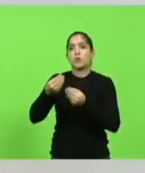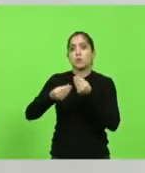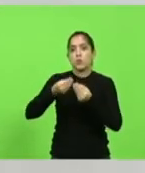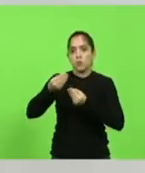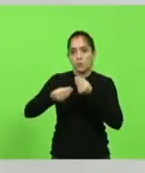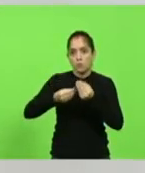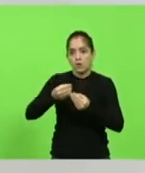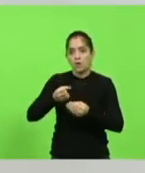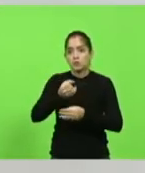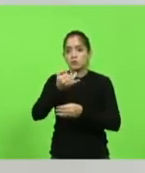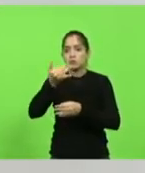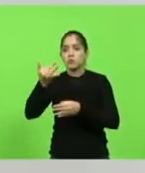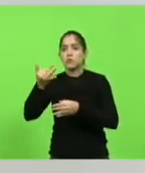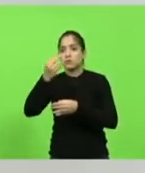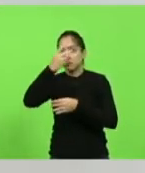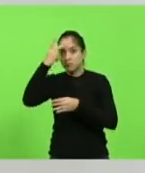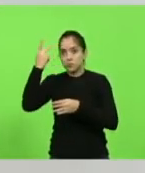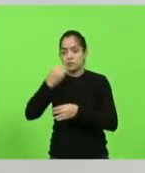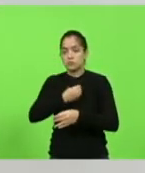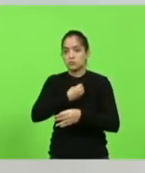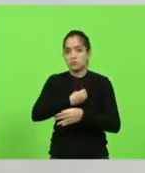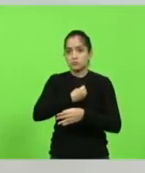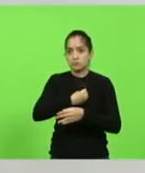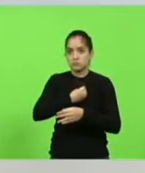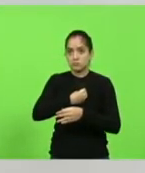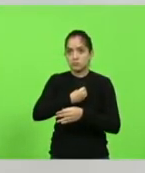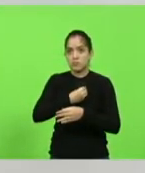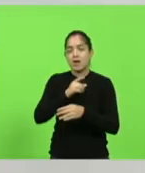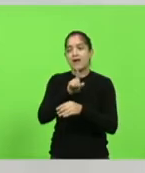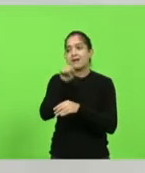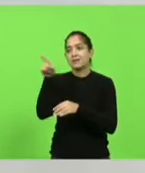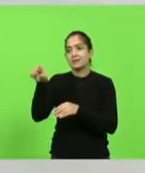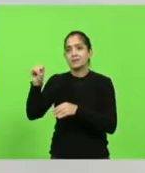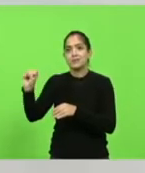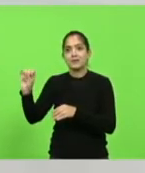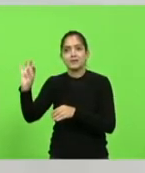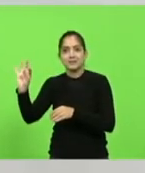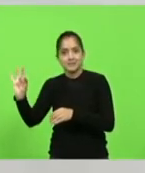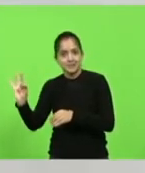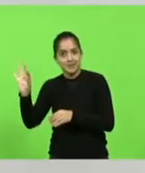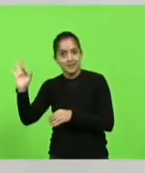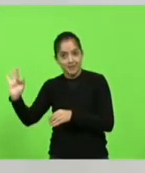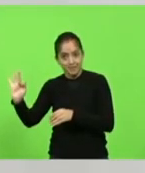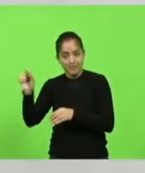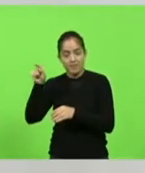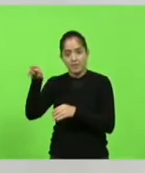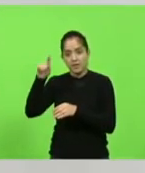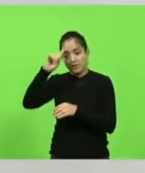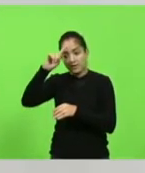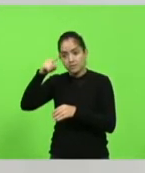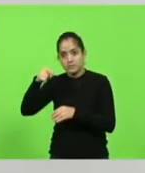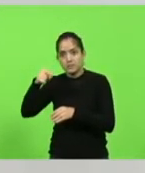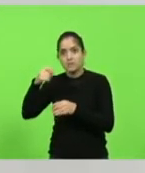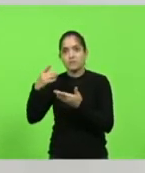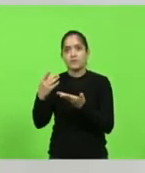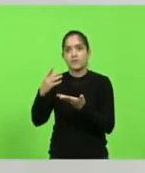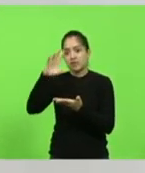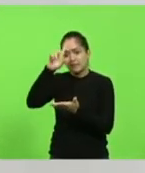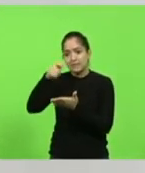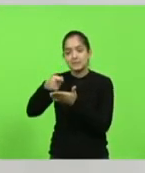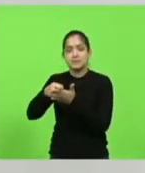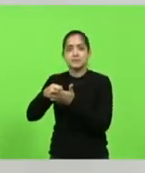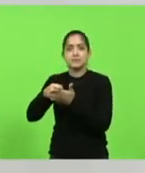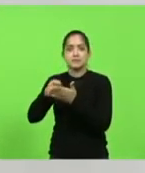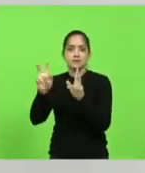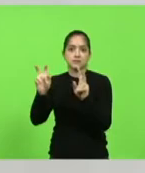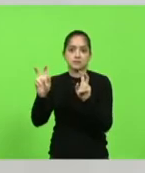número de pessoas lá, eles recorrem ao Supremo, para que o Supremo defina, deputado Felipe Estevão, sobre essas questões.